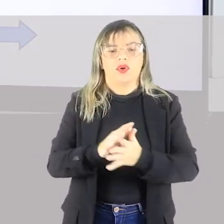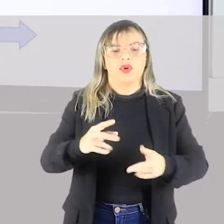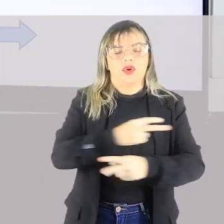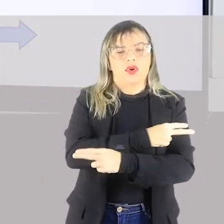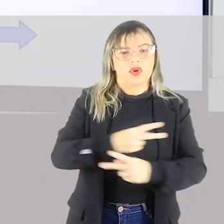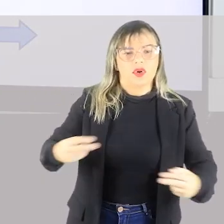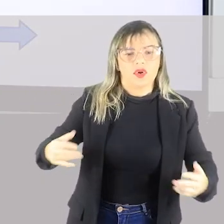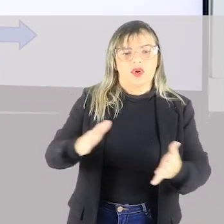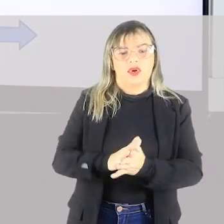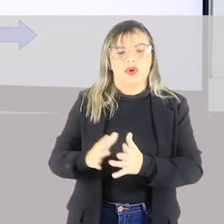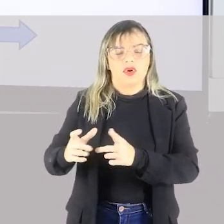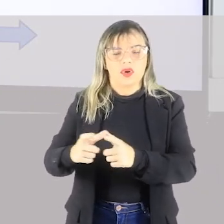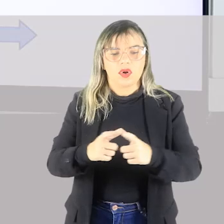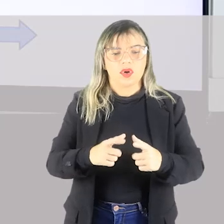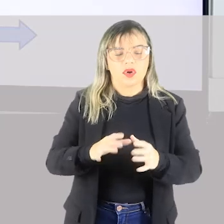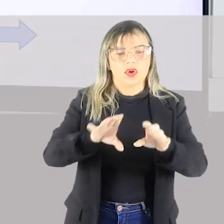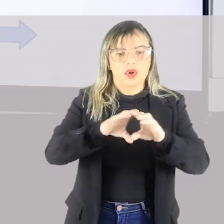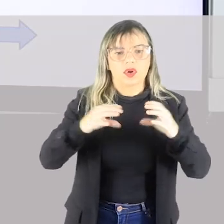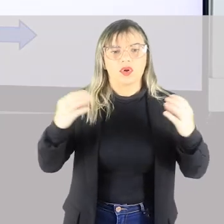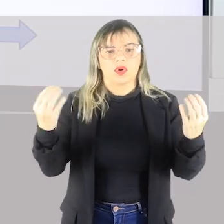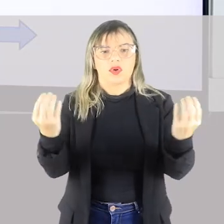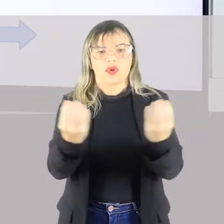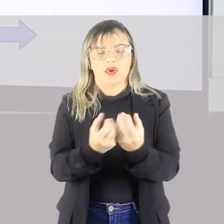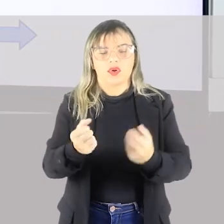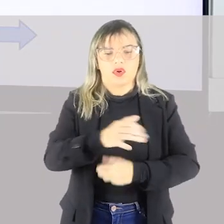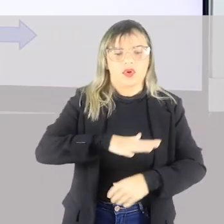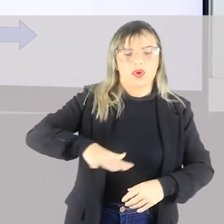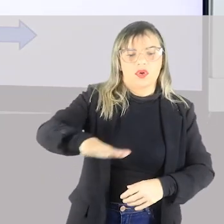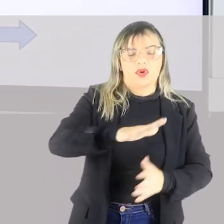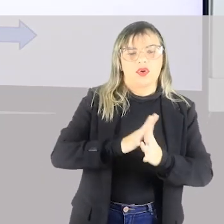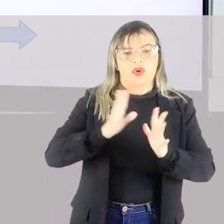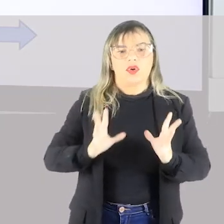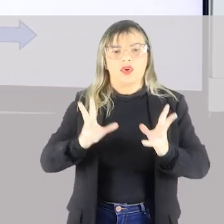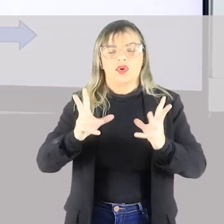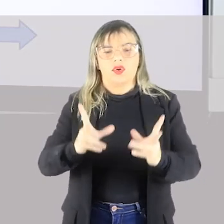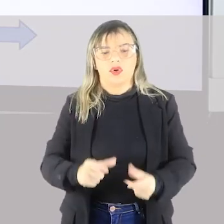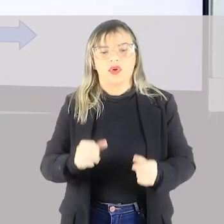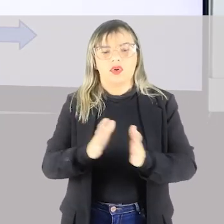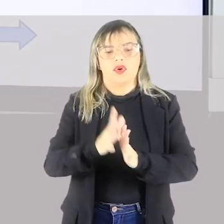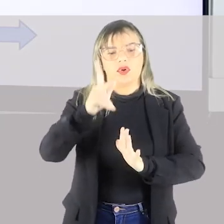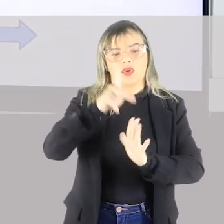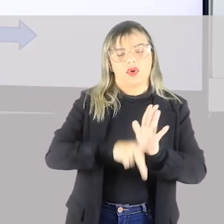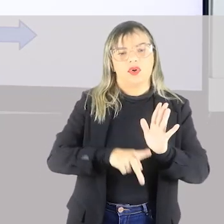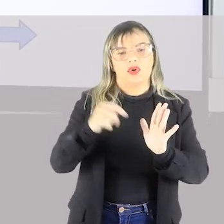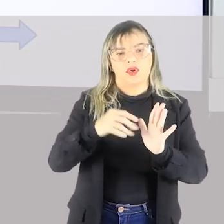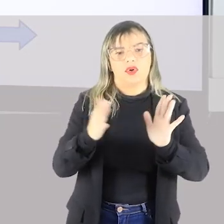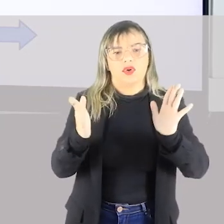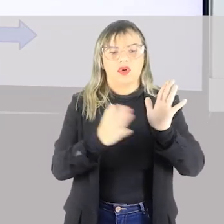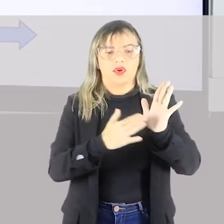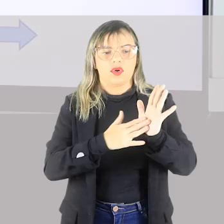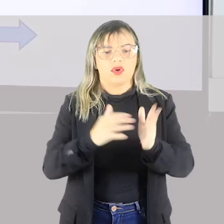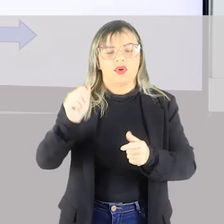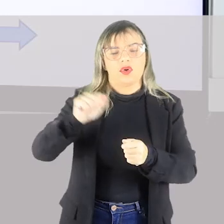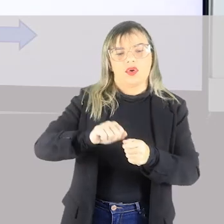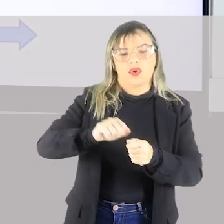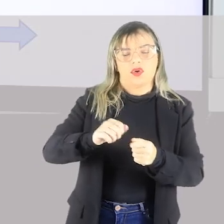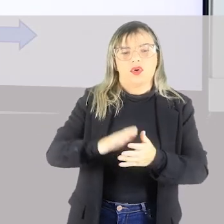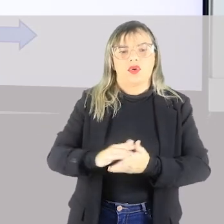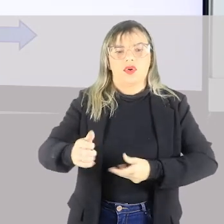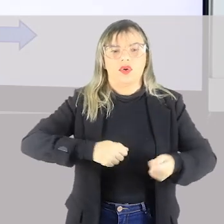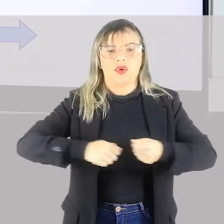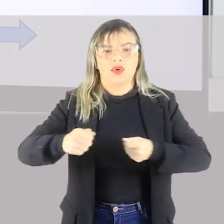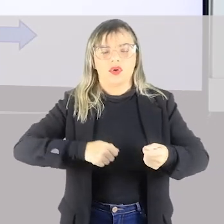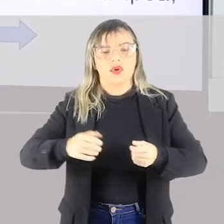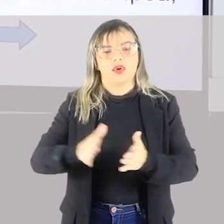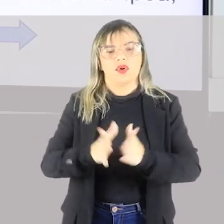diversos segmentos sejam contemplados por esses projetos, por esses planos, que fazem parte da gestão da